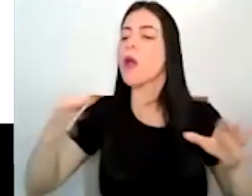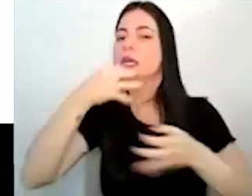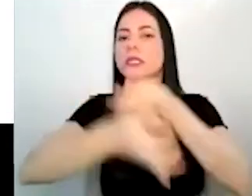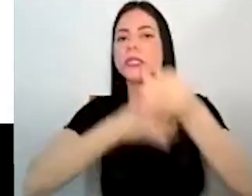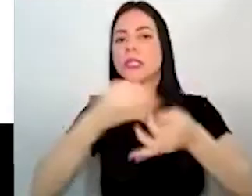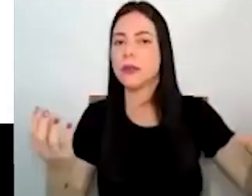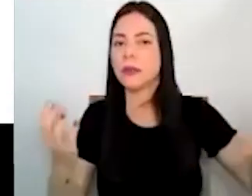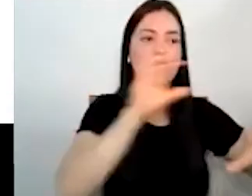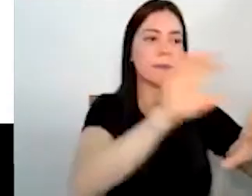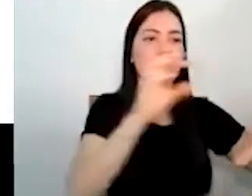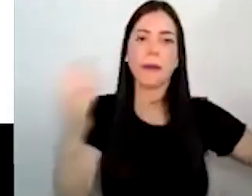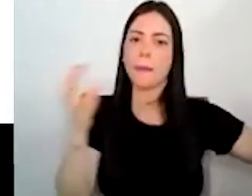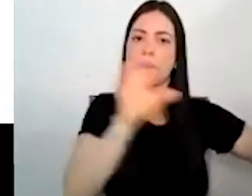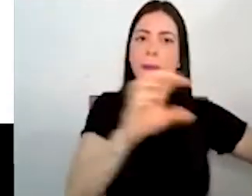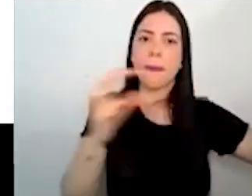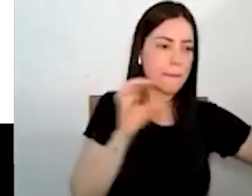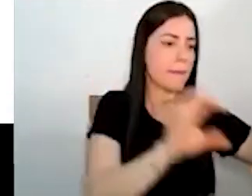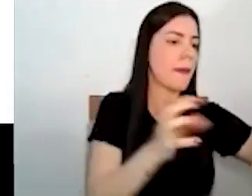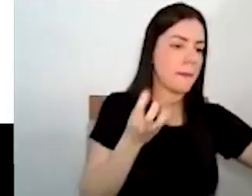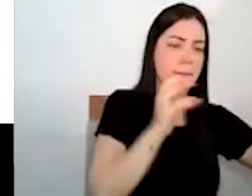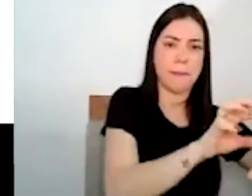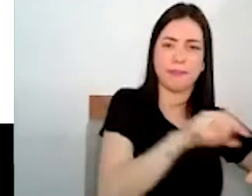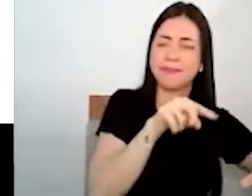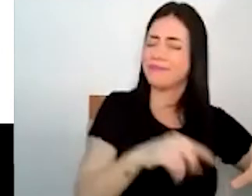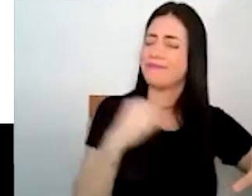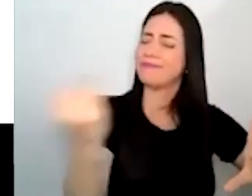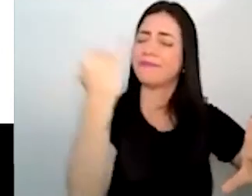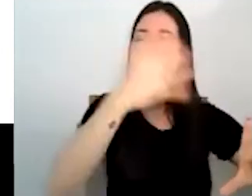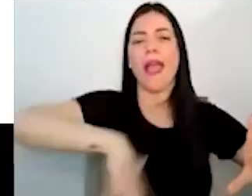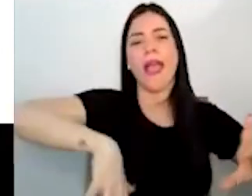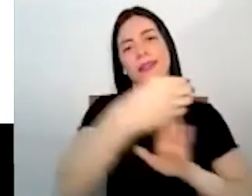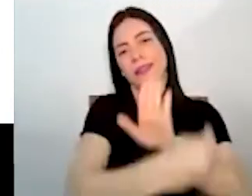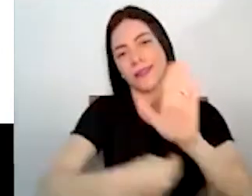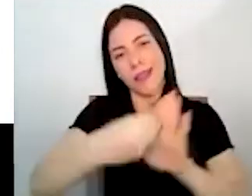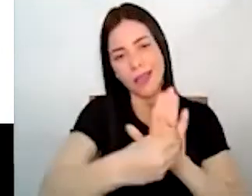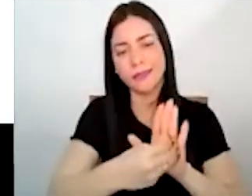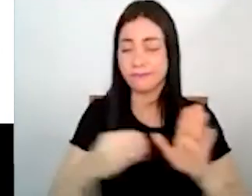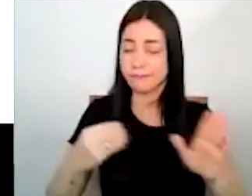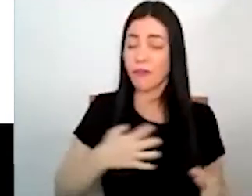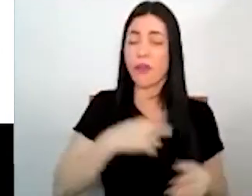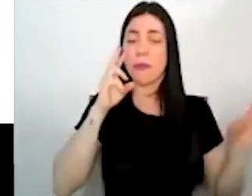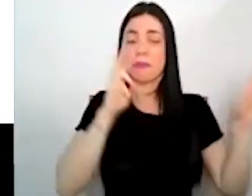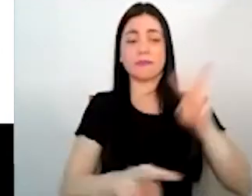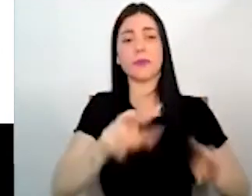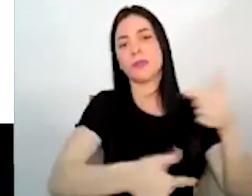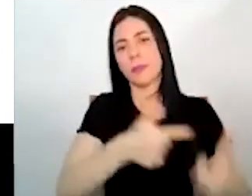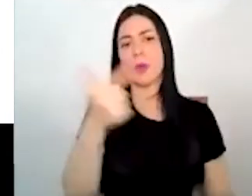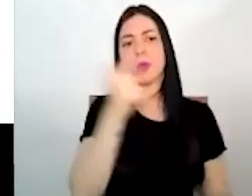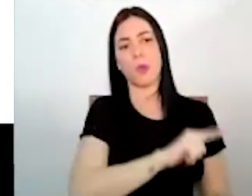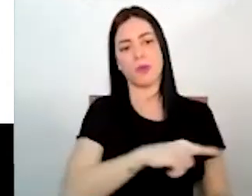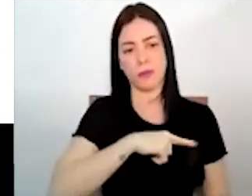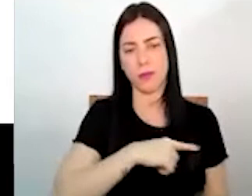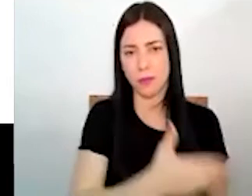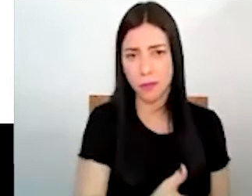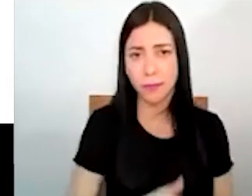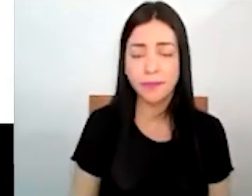fundamental para o trabalho de design. Isso, na verdade, hoje, cada vez mais é como eu enxergo a possibilidade do trabalho acontecer. Da mesma maneira,